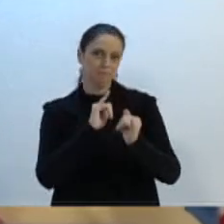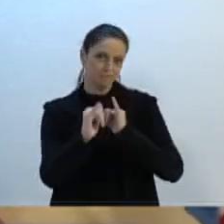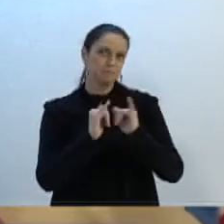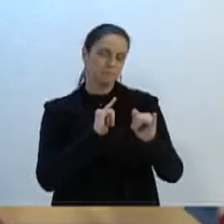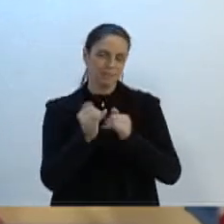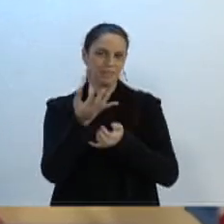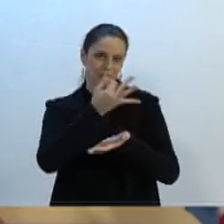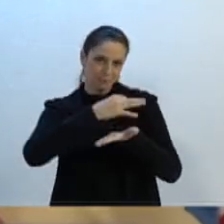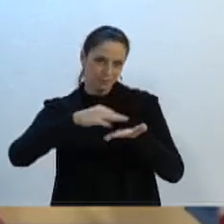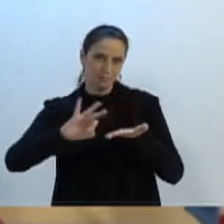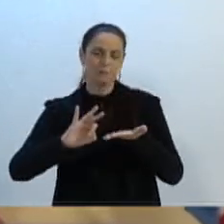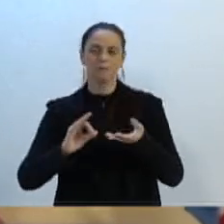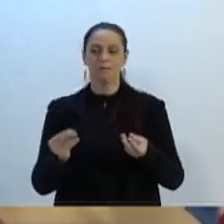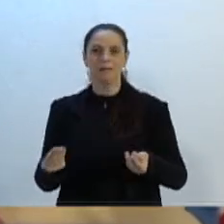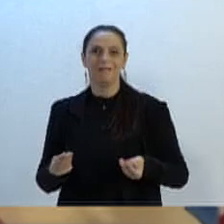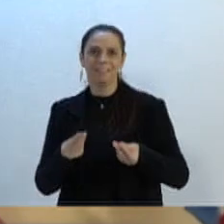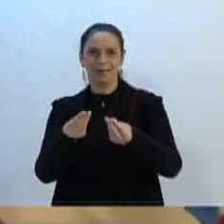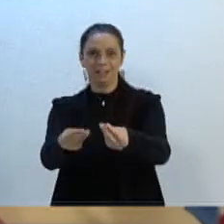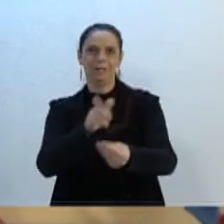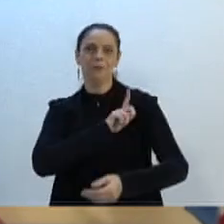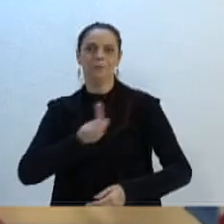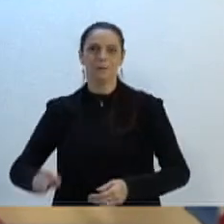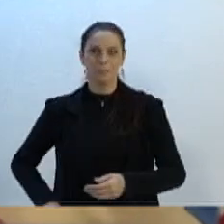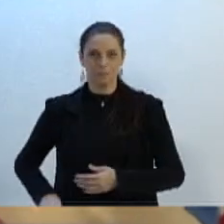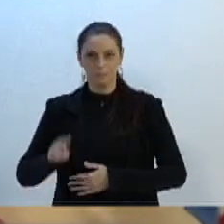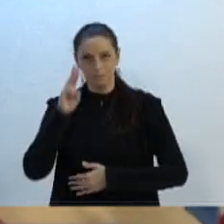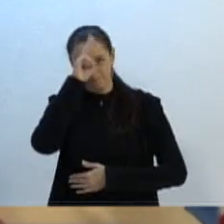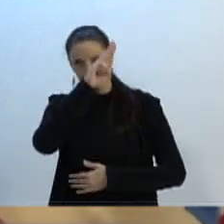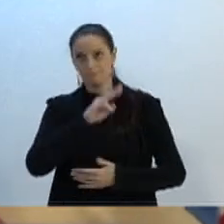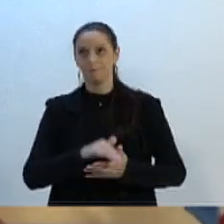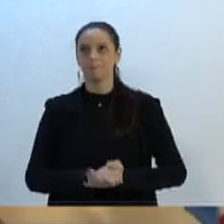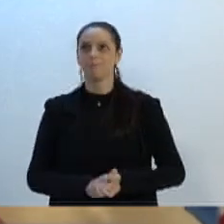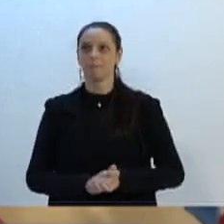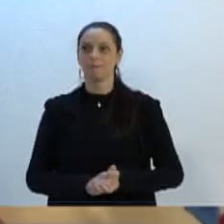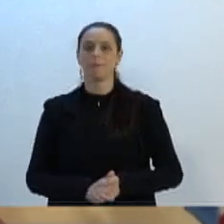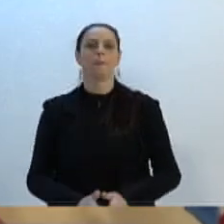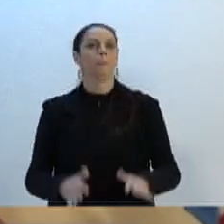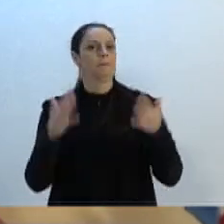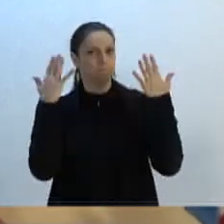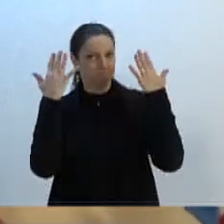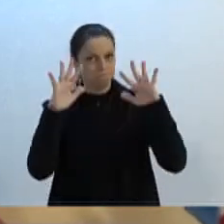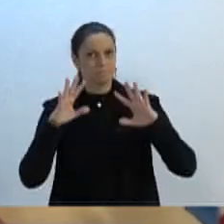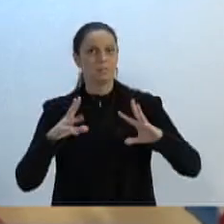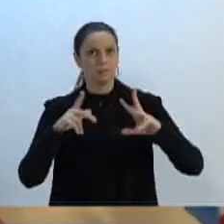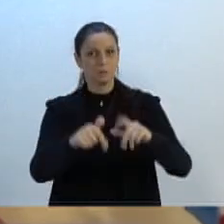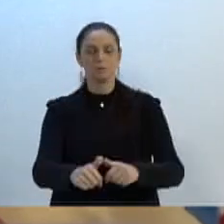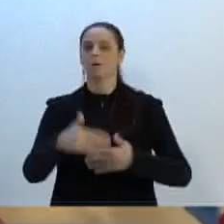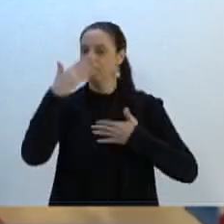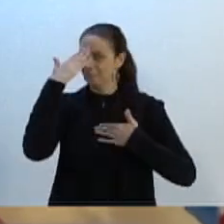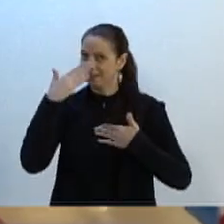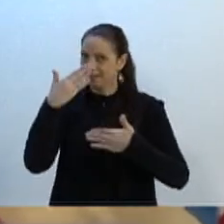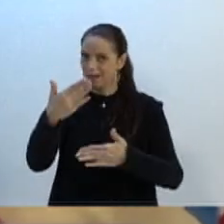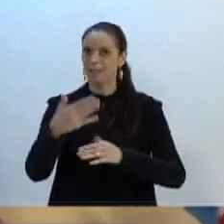feito até, inclusive, através do nosso QR Code, o recebimento desse documento. Parabéns aí a todos, obrigado, presidente, pela tolerância. Obrigado.